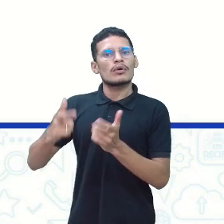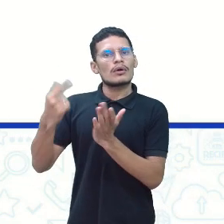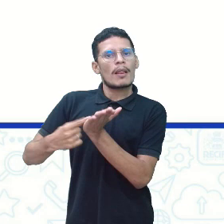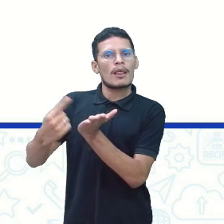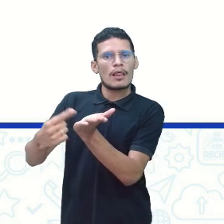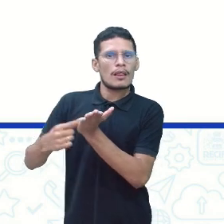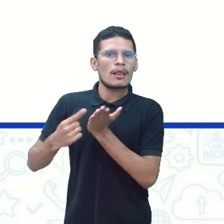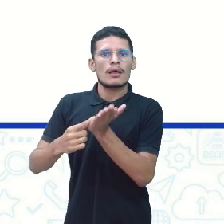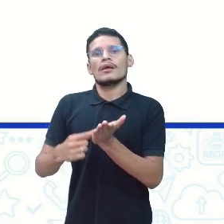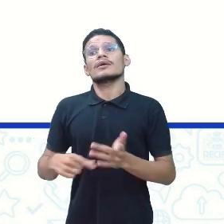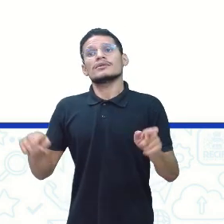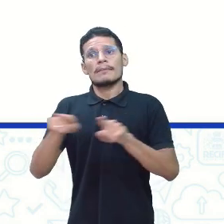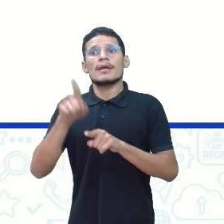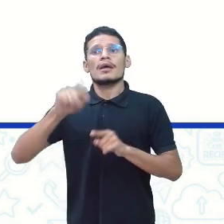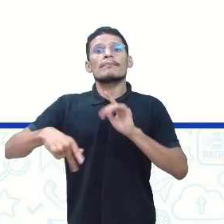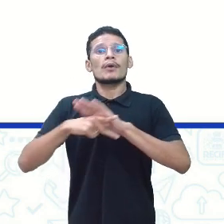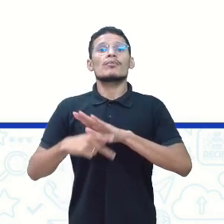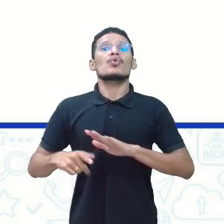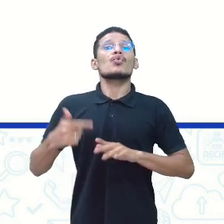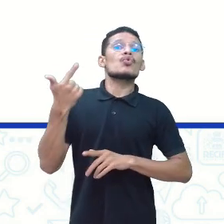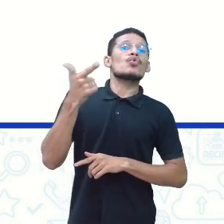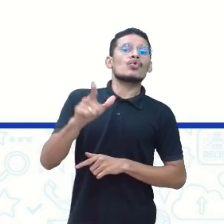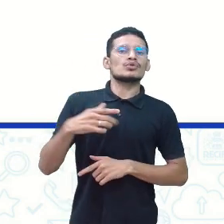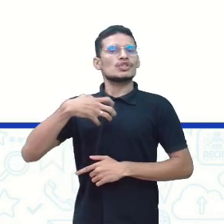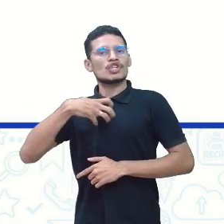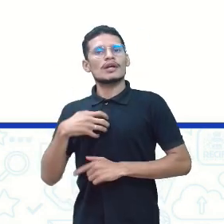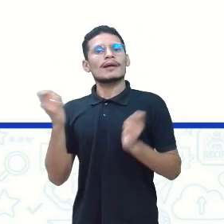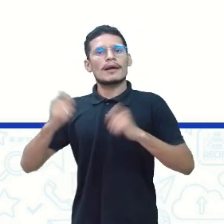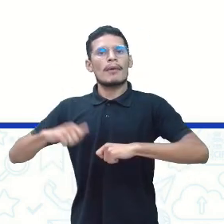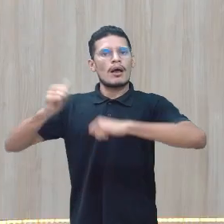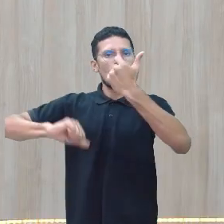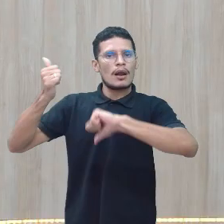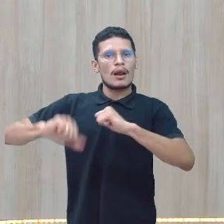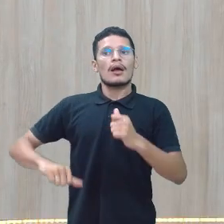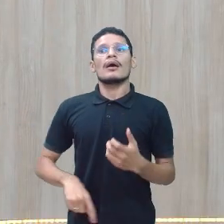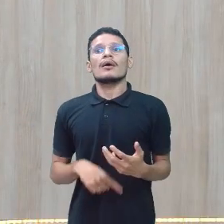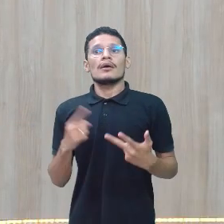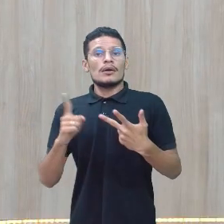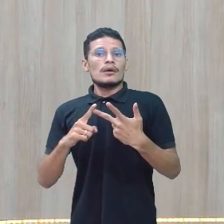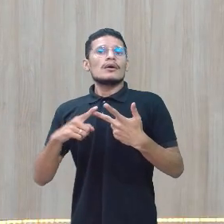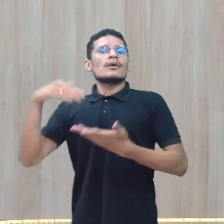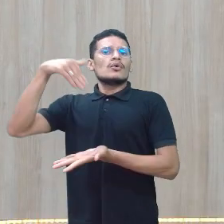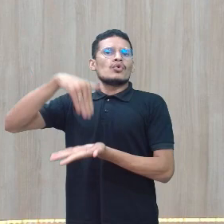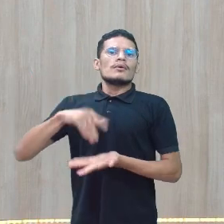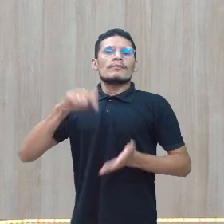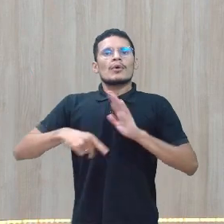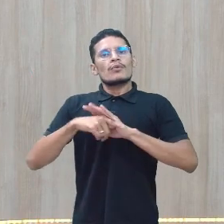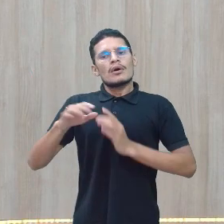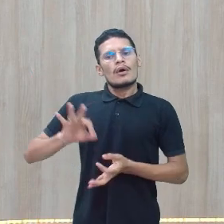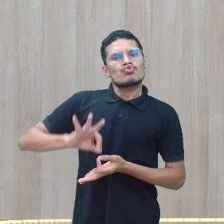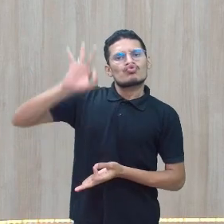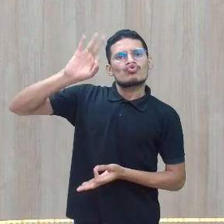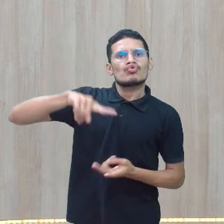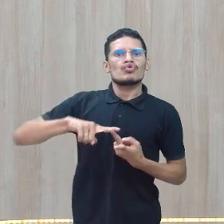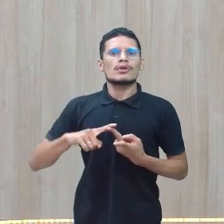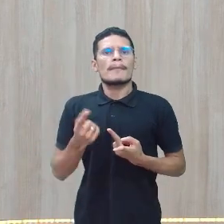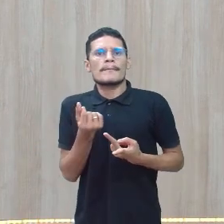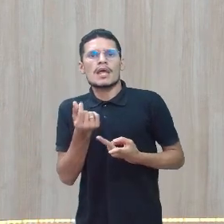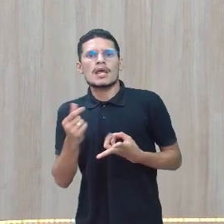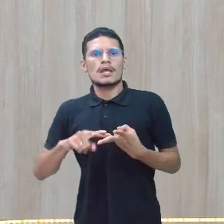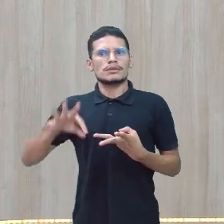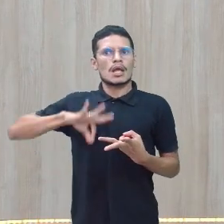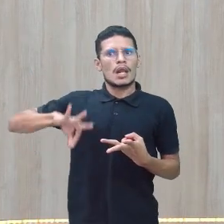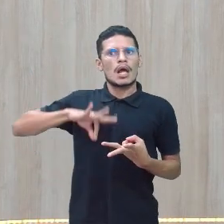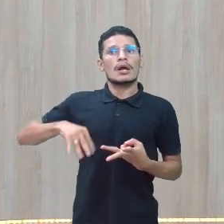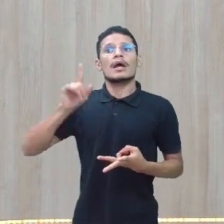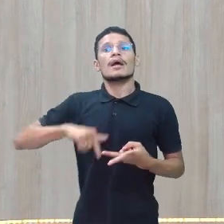de variável, outra maneira de se analisar a situação. E aqui a gente tem altura, peso, salário, que são números,